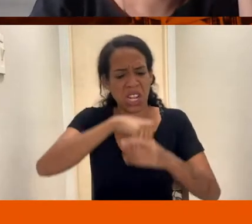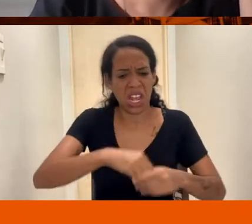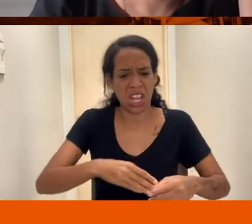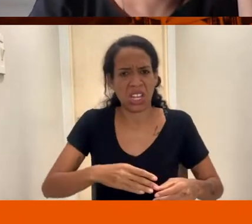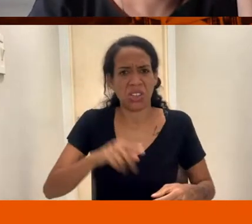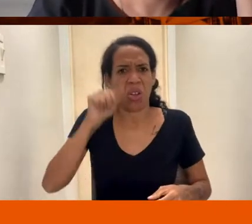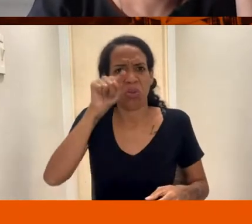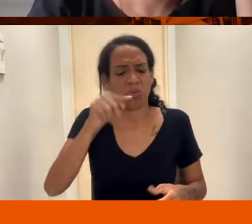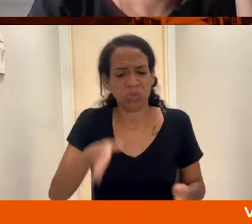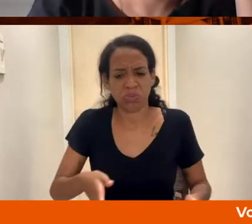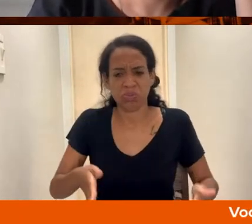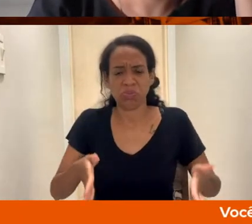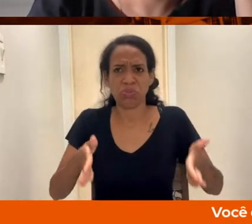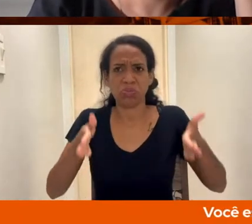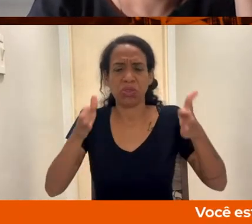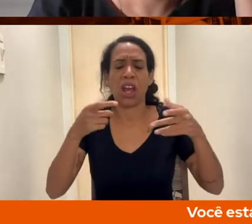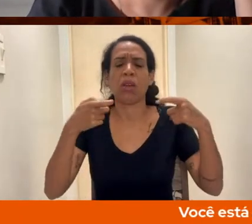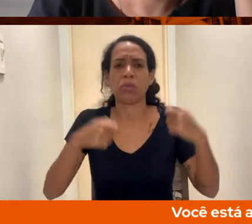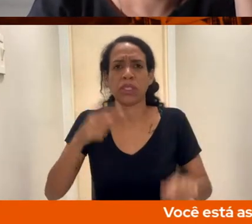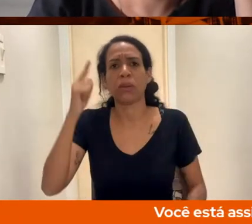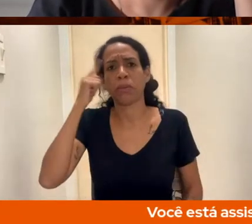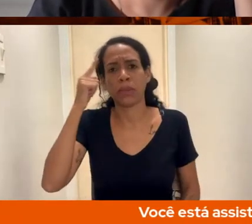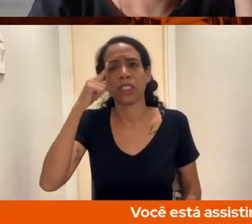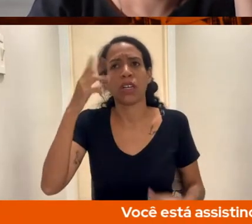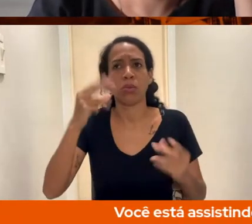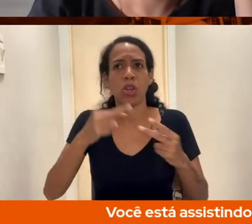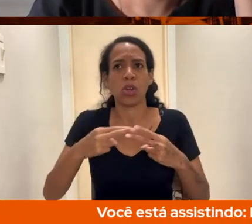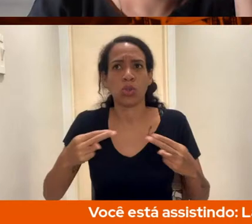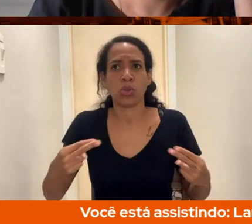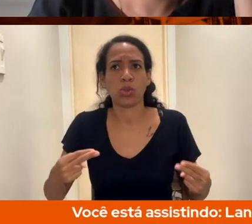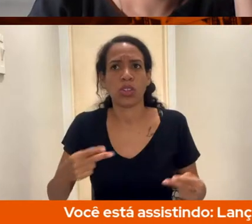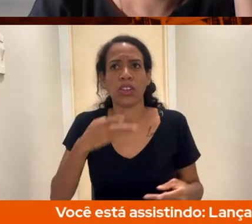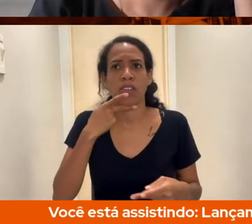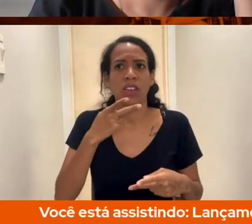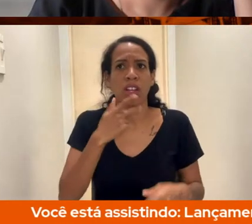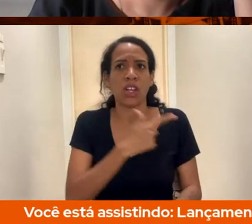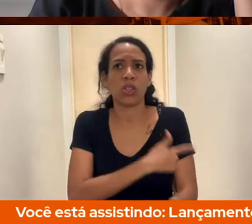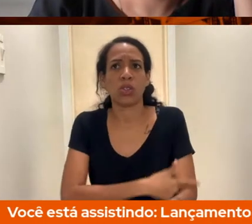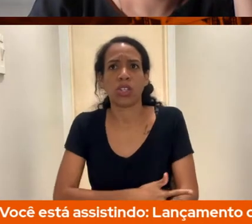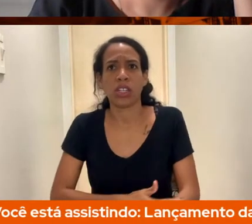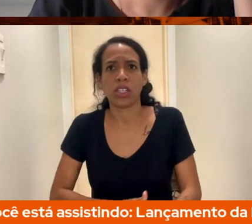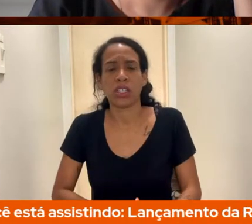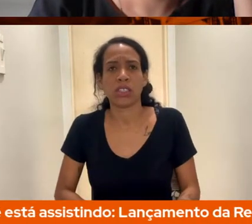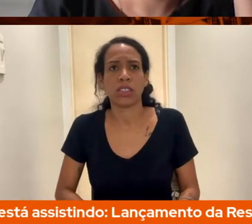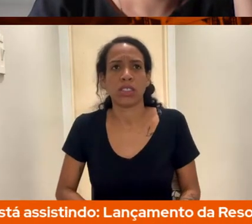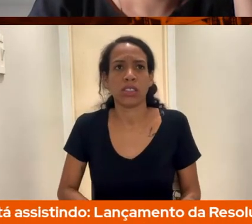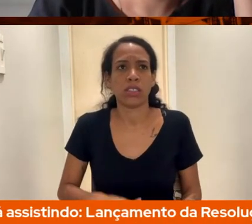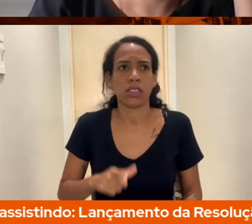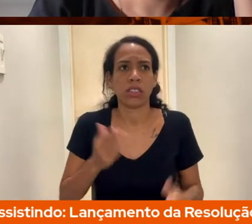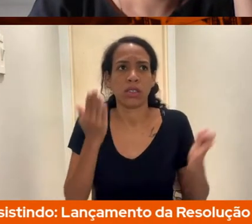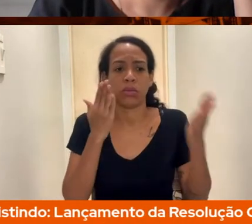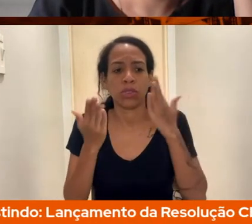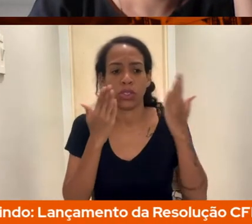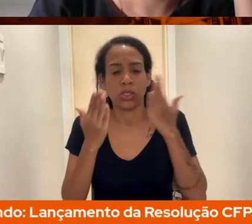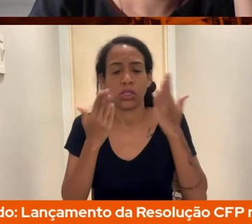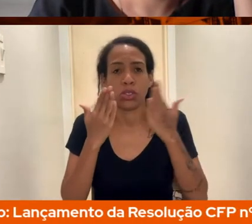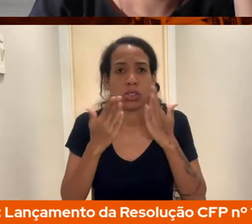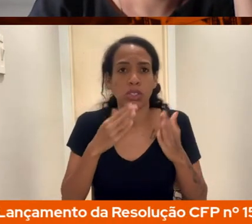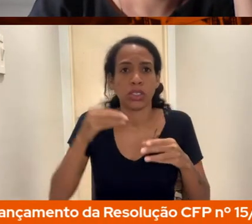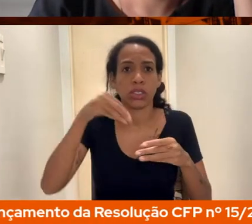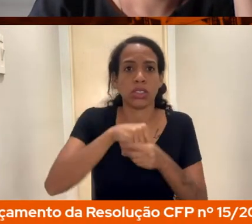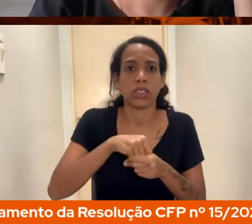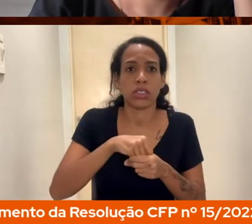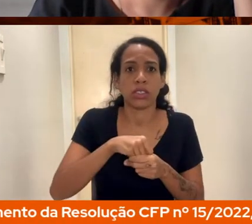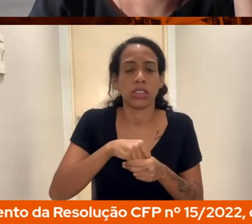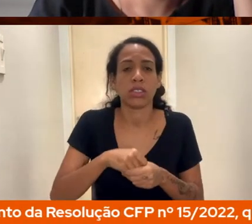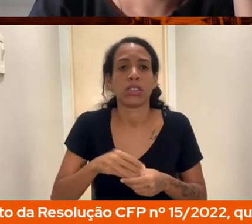que a gente precisa repensar muitas coisas para a gente falar em socioeducação. E a psicologia, é muito importante que a gente entenda que a psicologia,